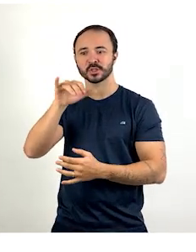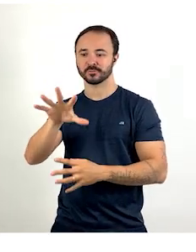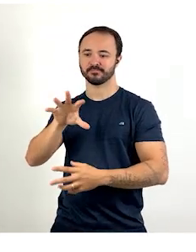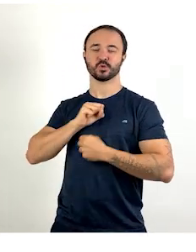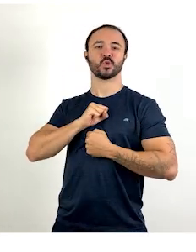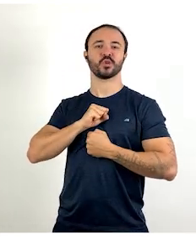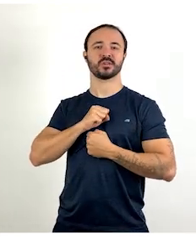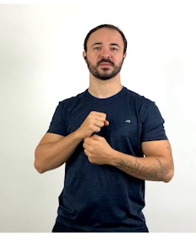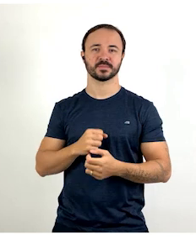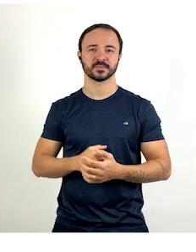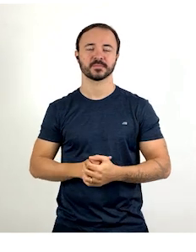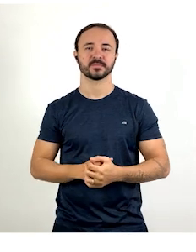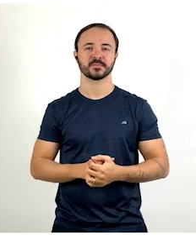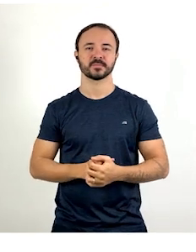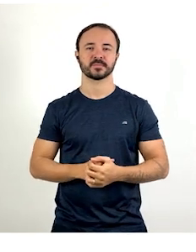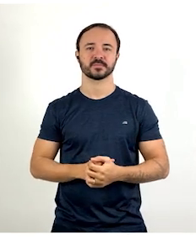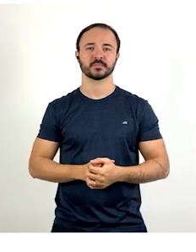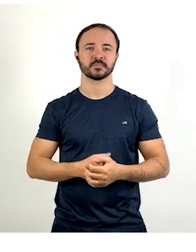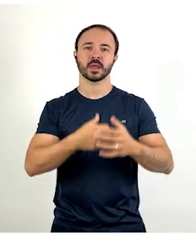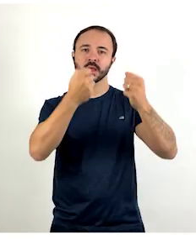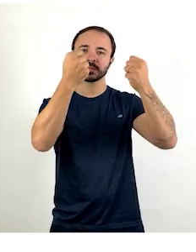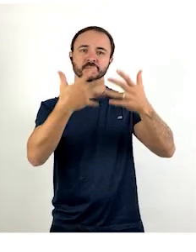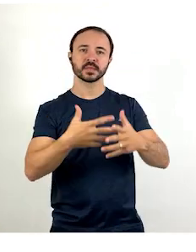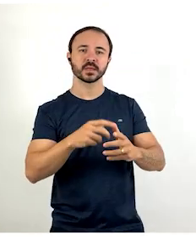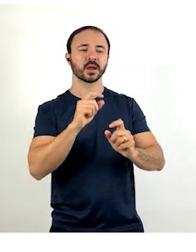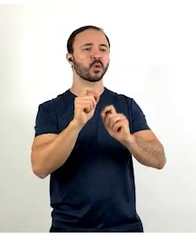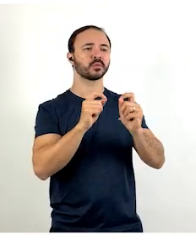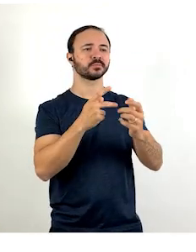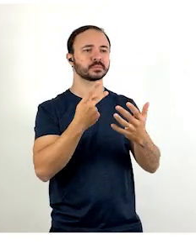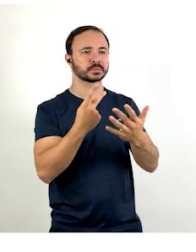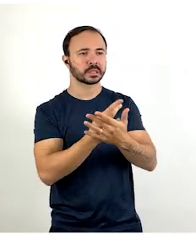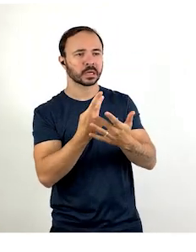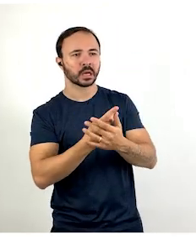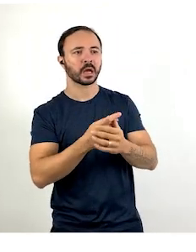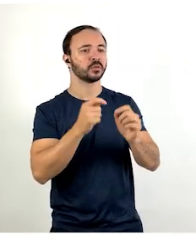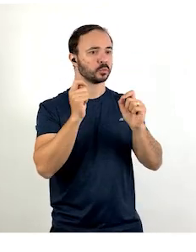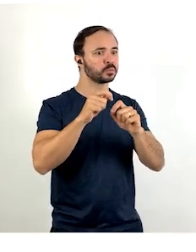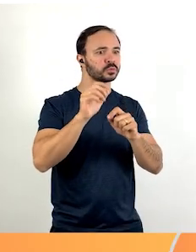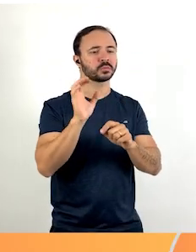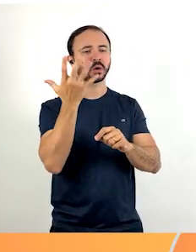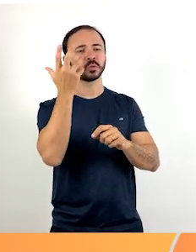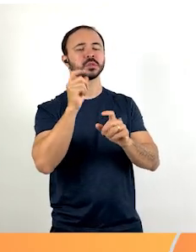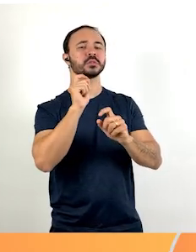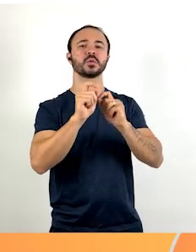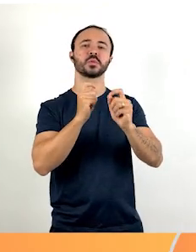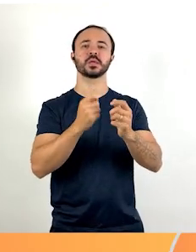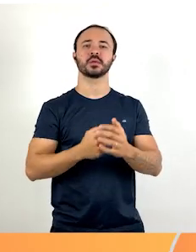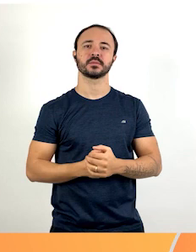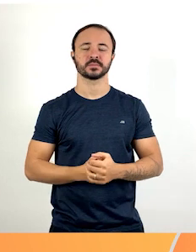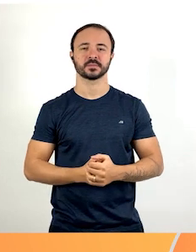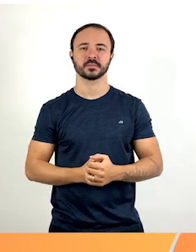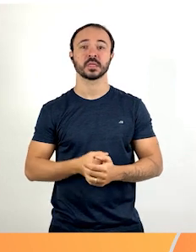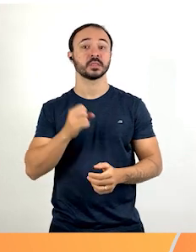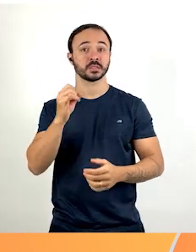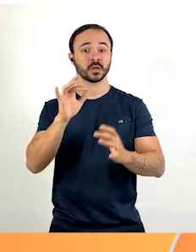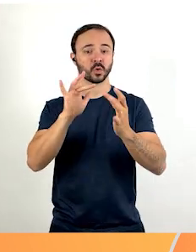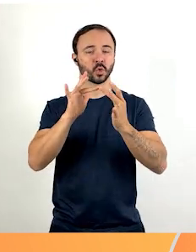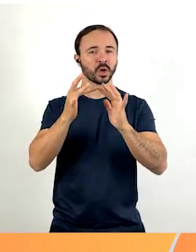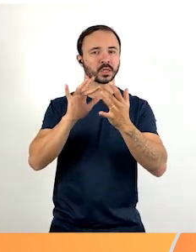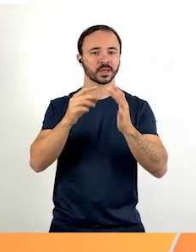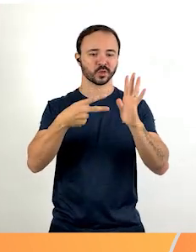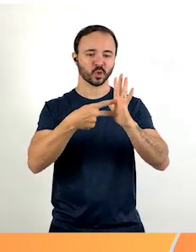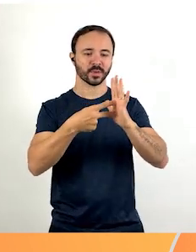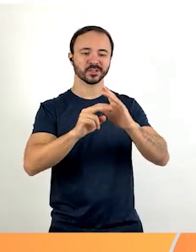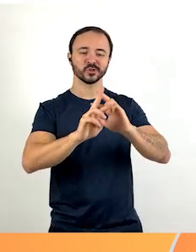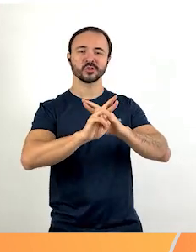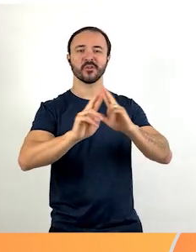aconteceu? Descreva quais são os riscos existentes quando se liga um aparelho em uma tomada de voltagem diferente.